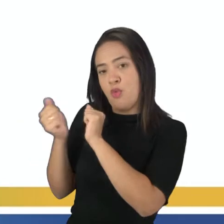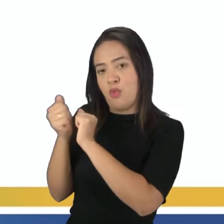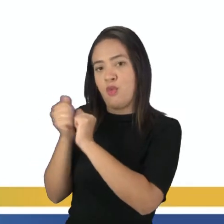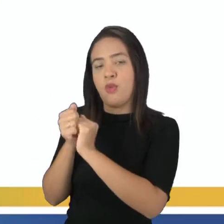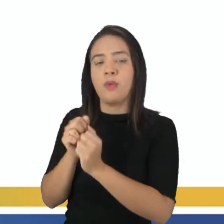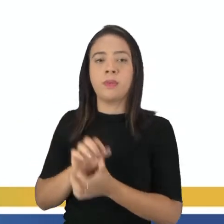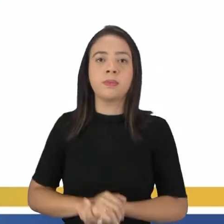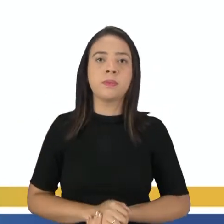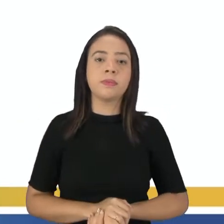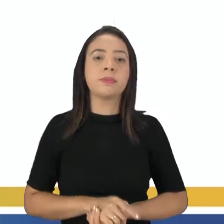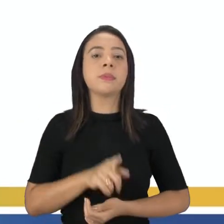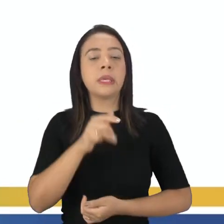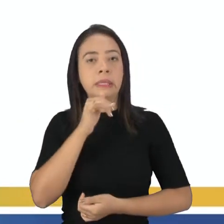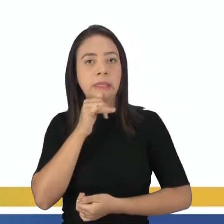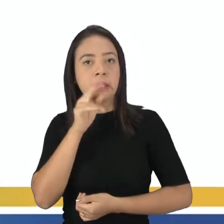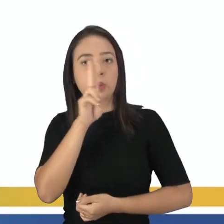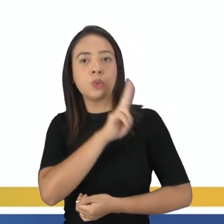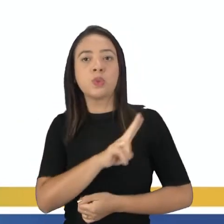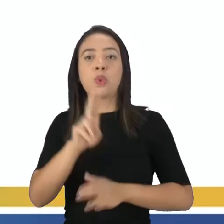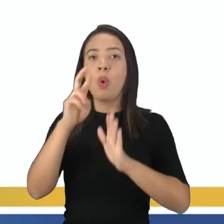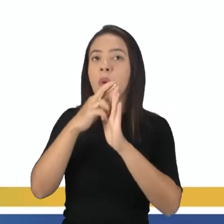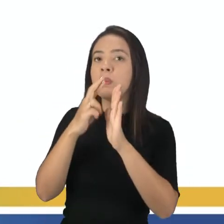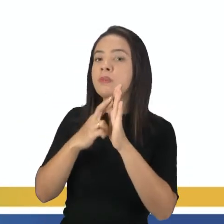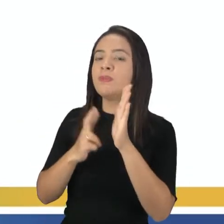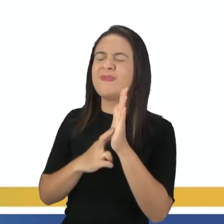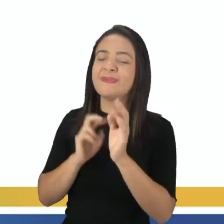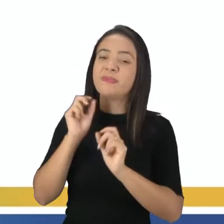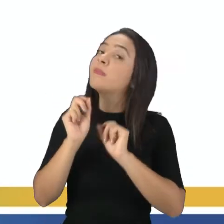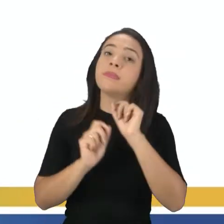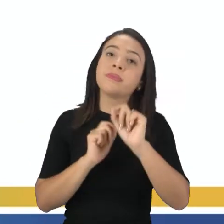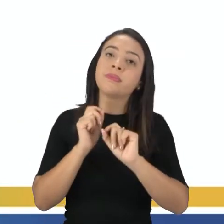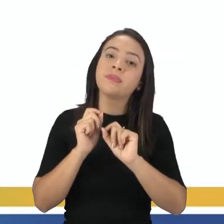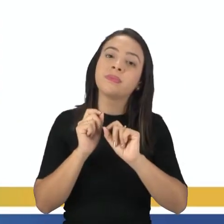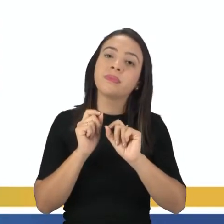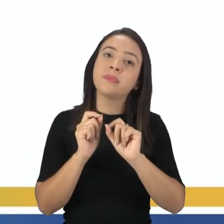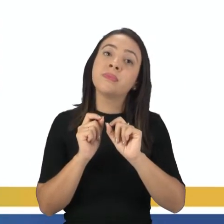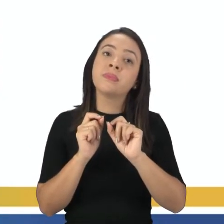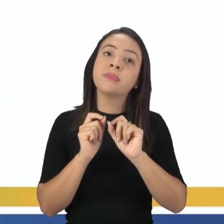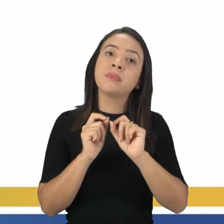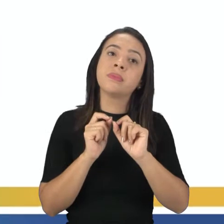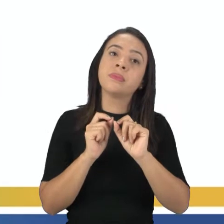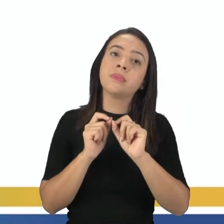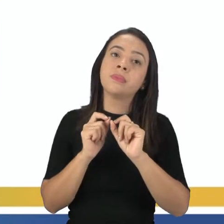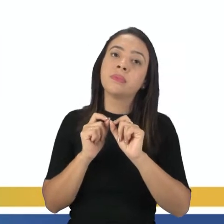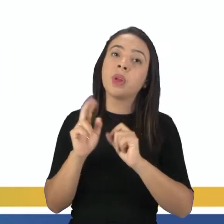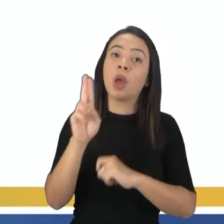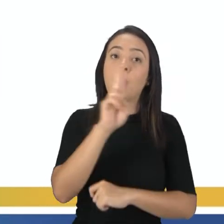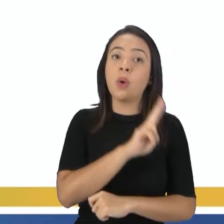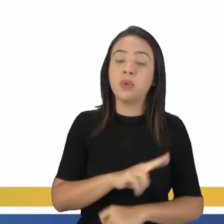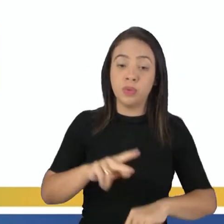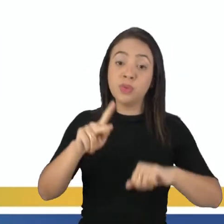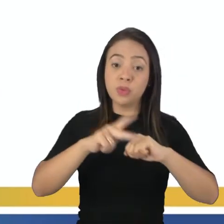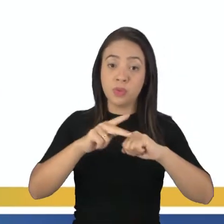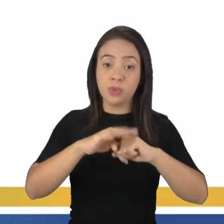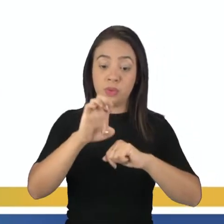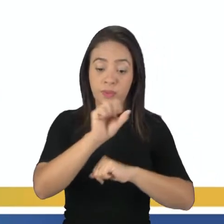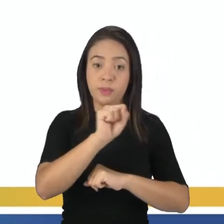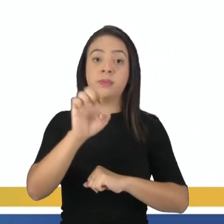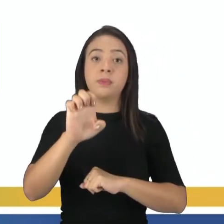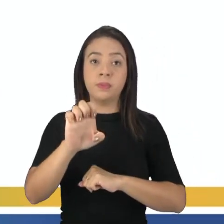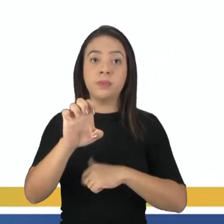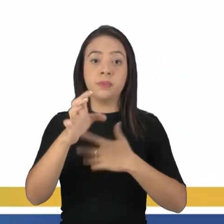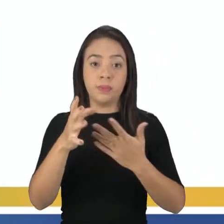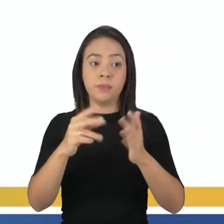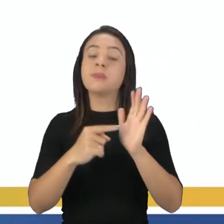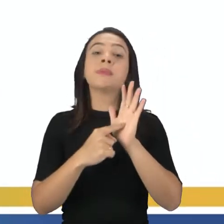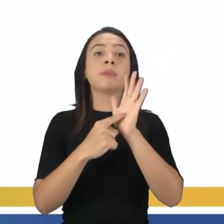fala. Nesse caso, utilizou a seguinte regra para o uso dos pronomes demonstrativos. Usa-se pronome esse